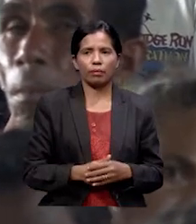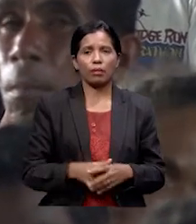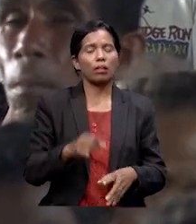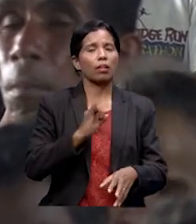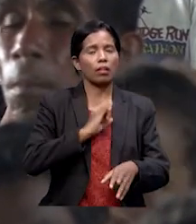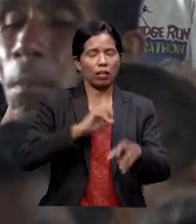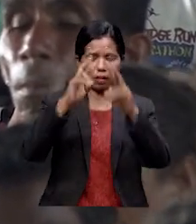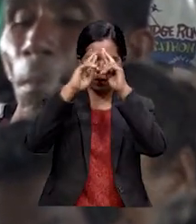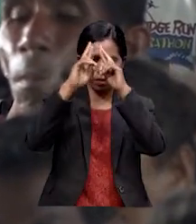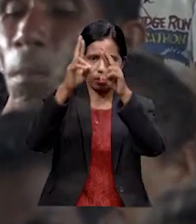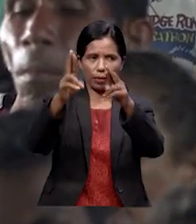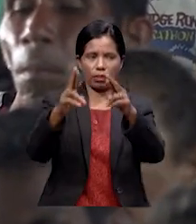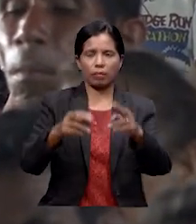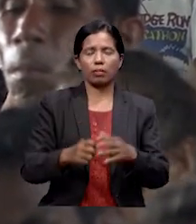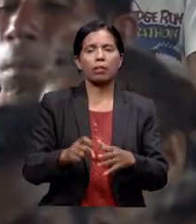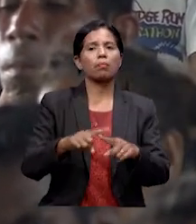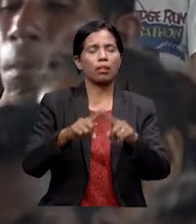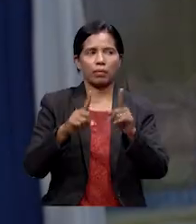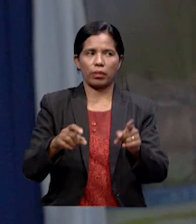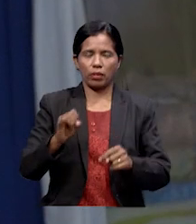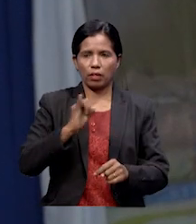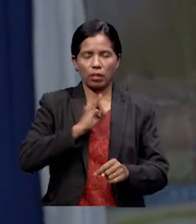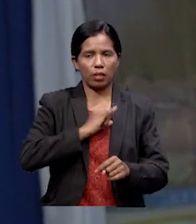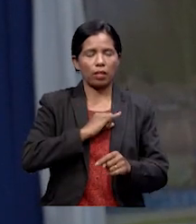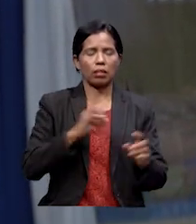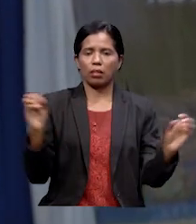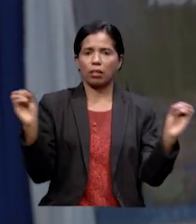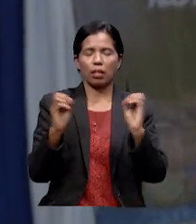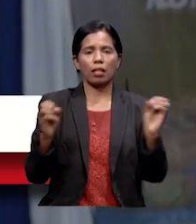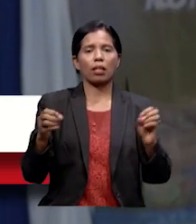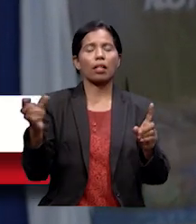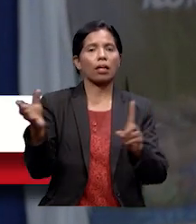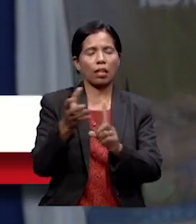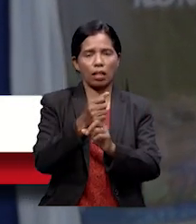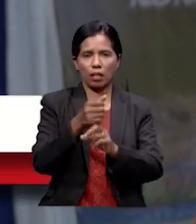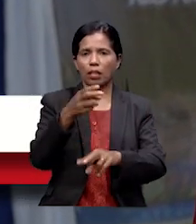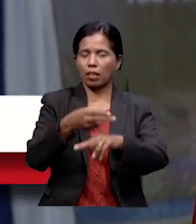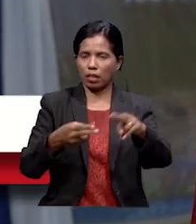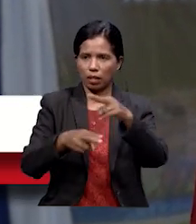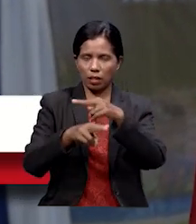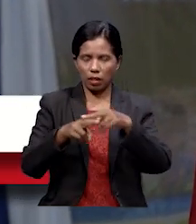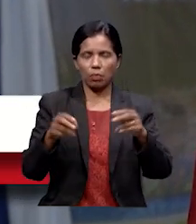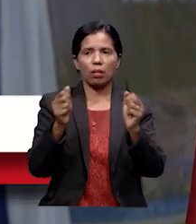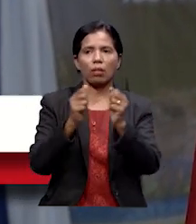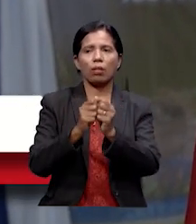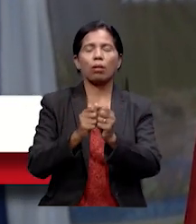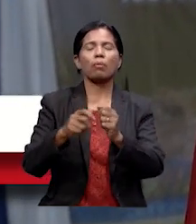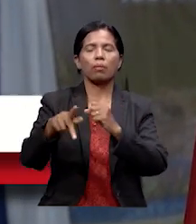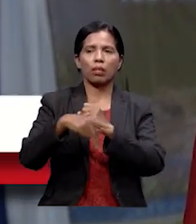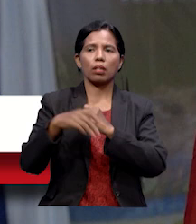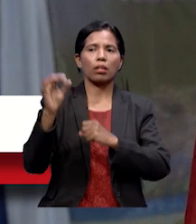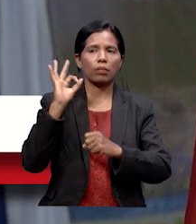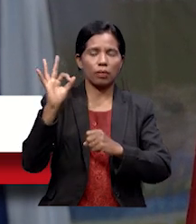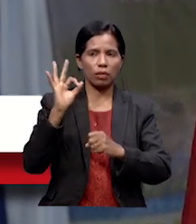respect of freedom, but how shall a carlima ho freedom shall do